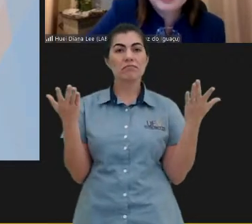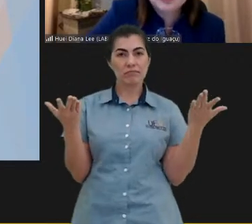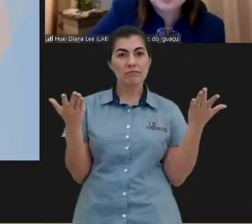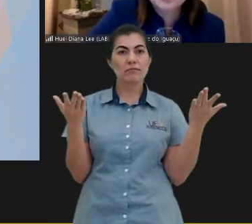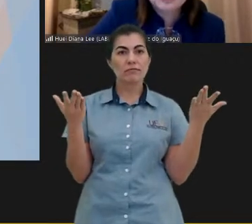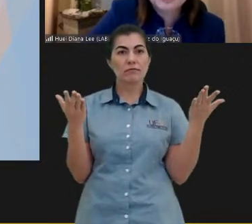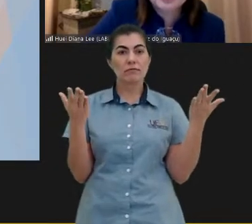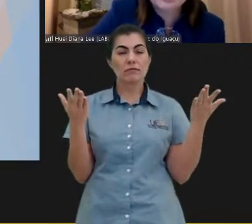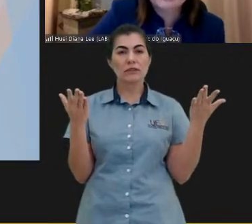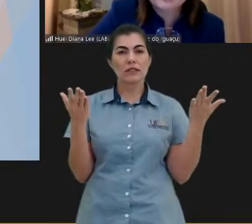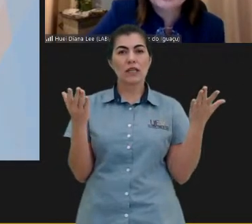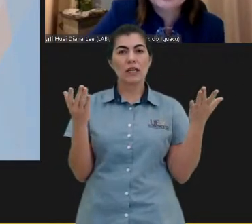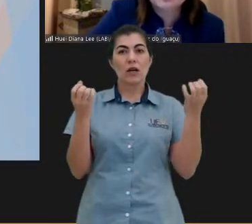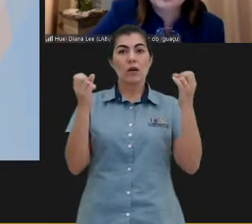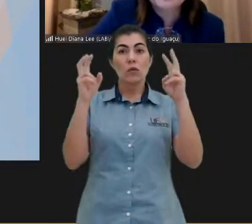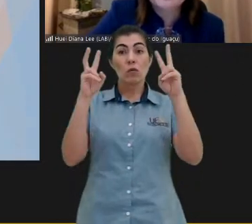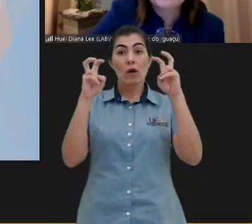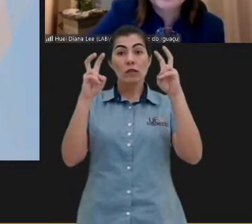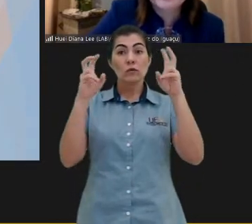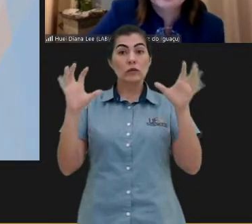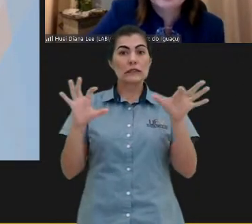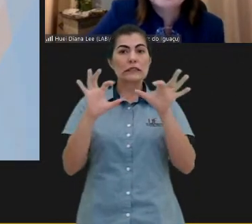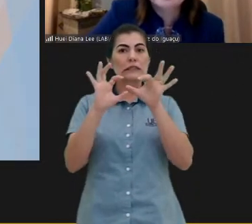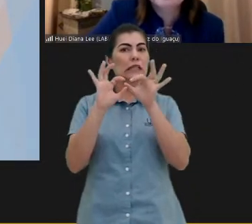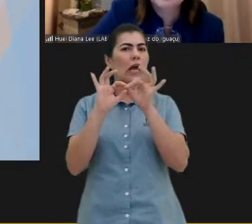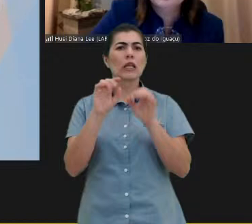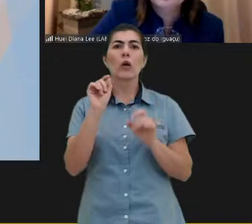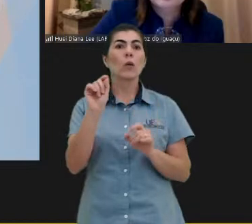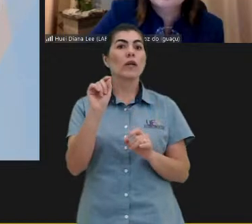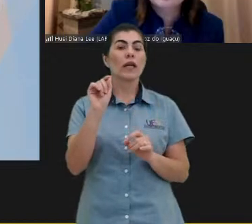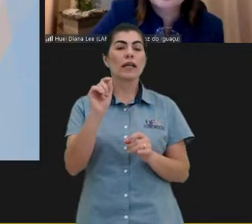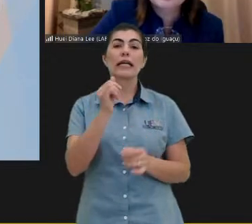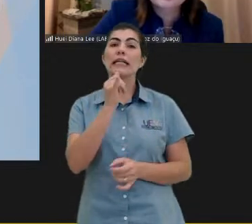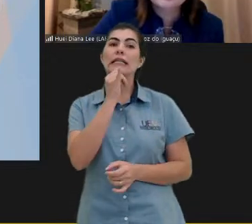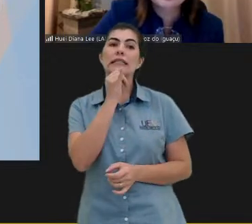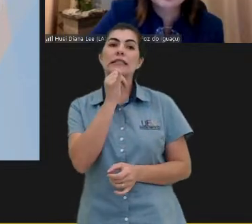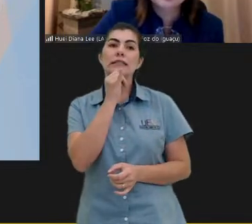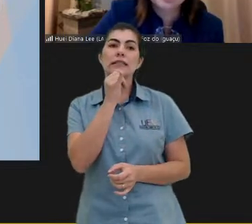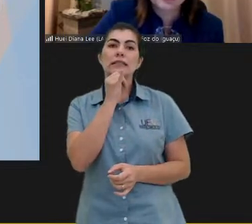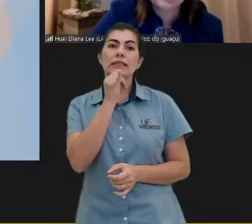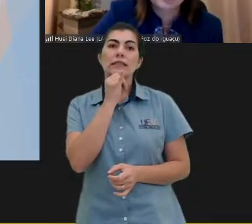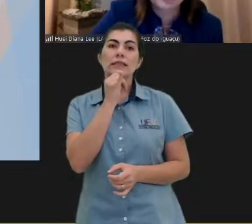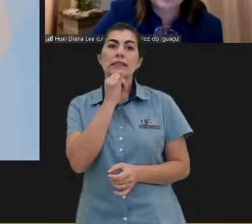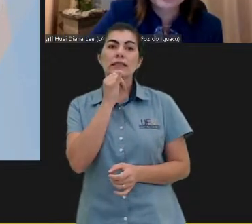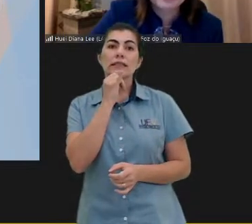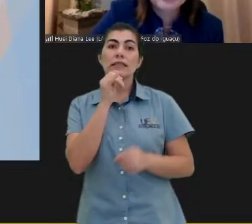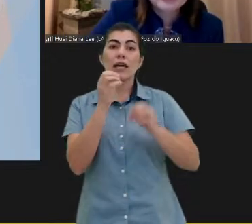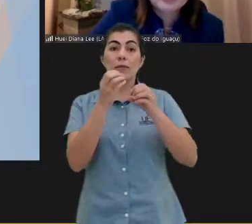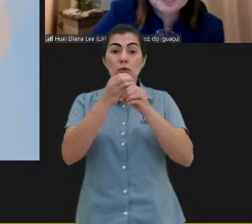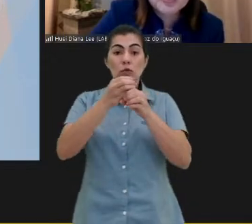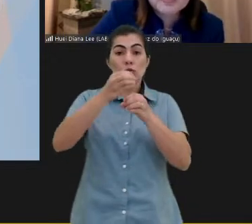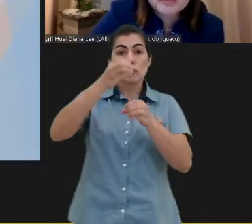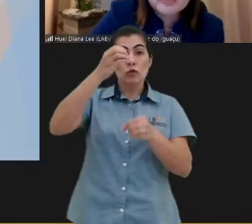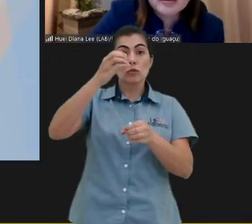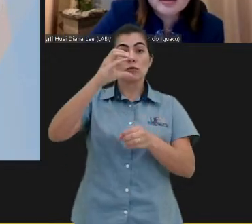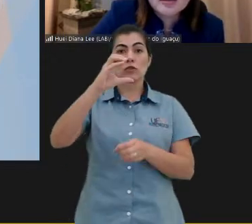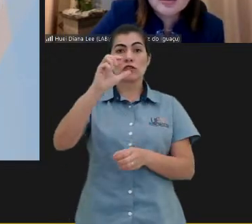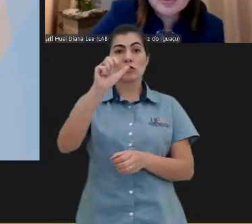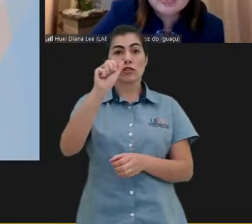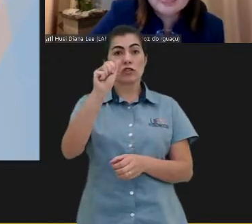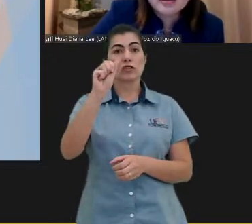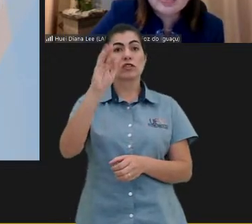ainda mais o assunto que a gente está conversando hoje? Por exemplo, nós temos esses nanotubos de carbono que nos